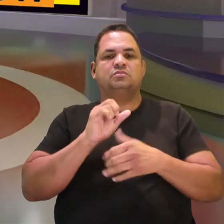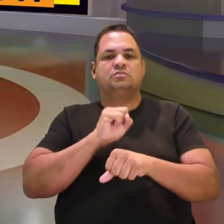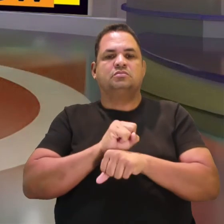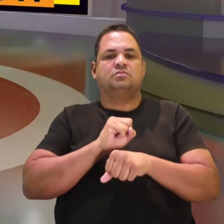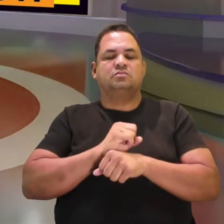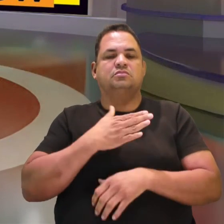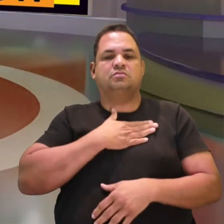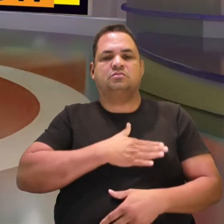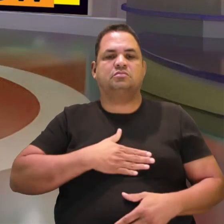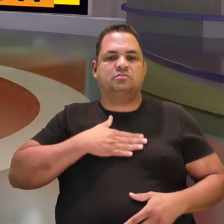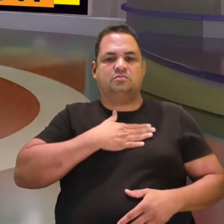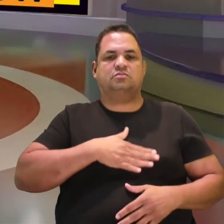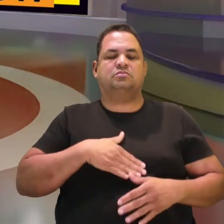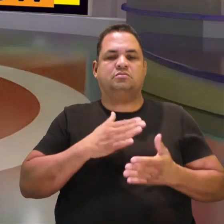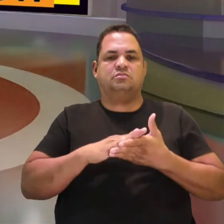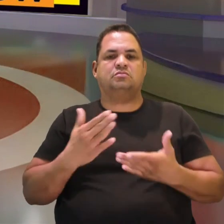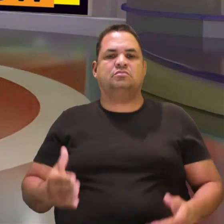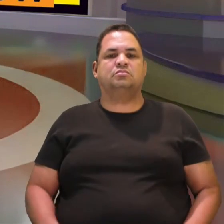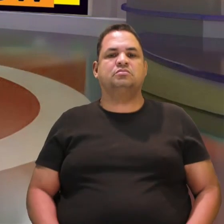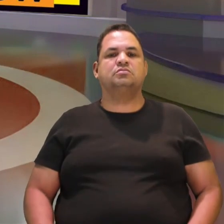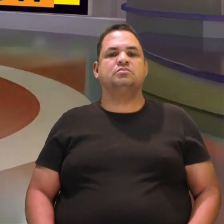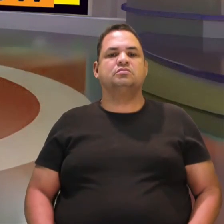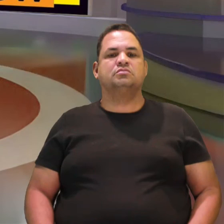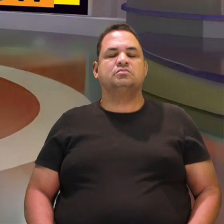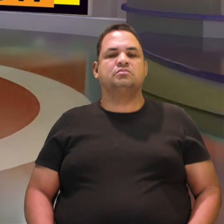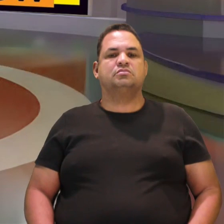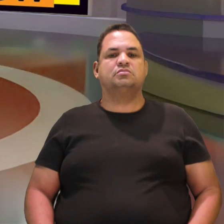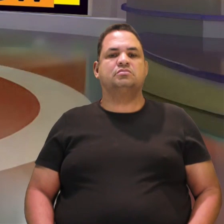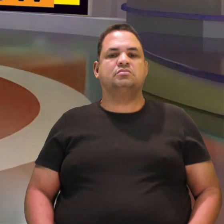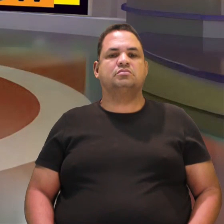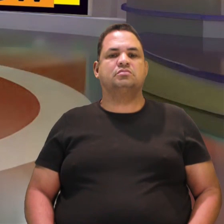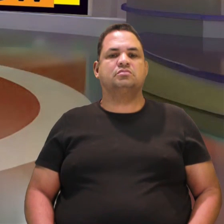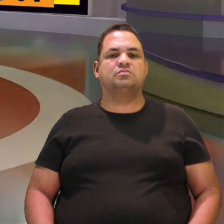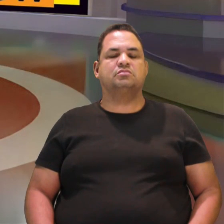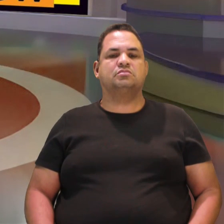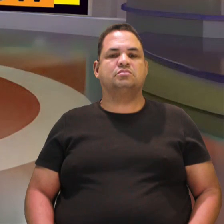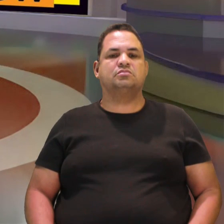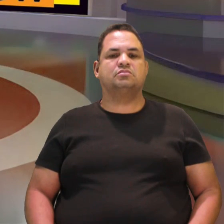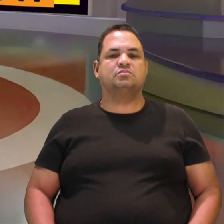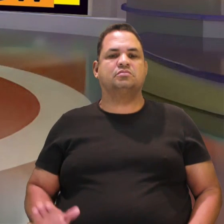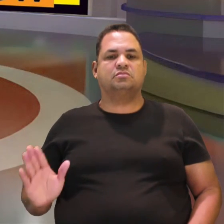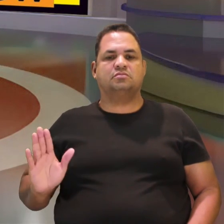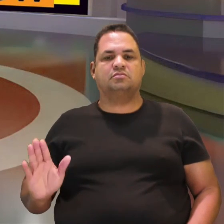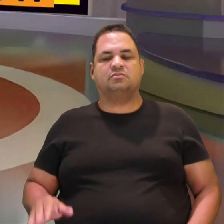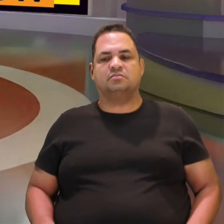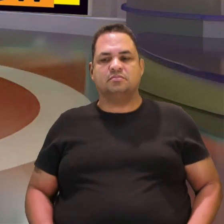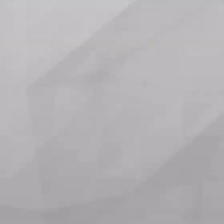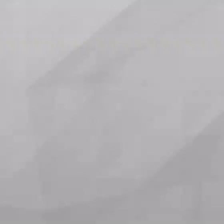tenham curtido bastante. And I see you next class. Bye, bye.